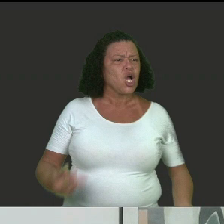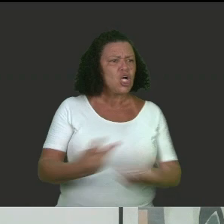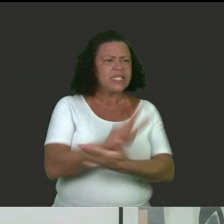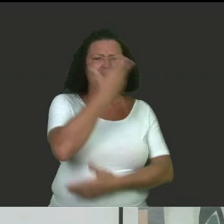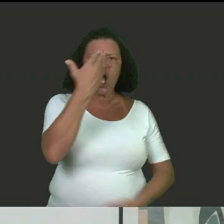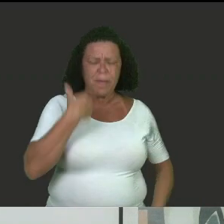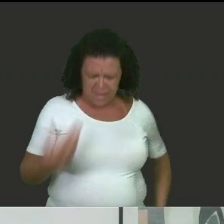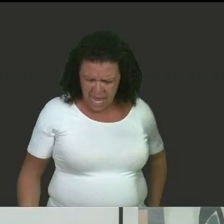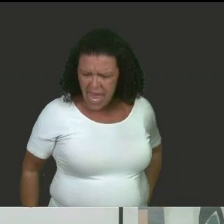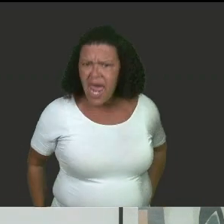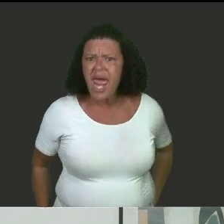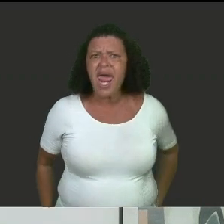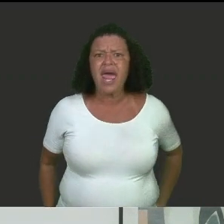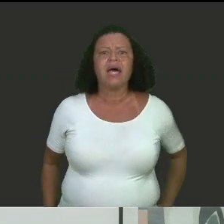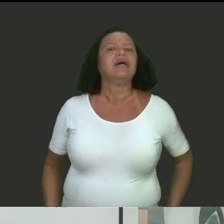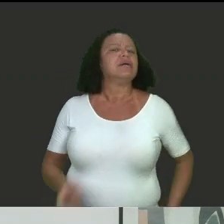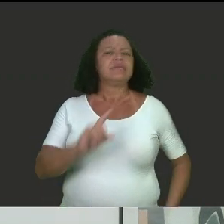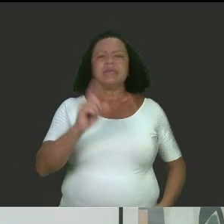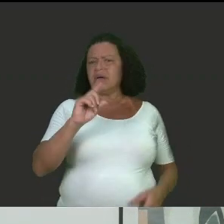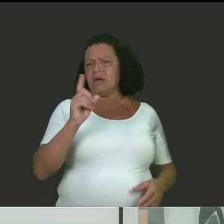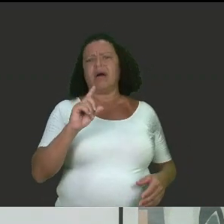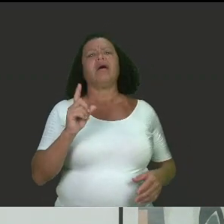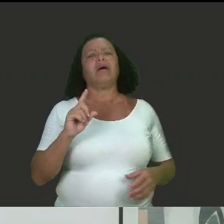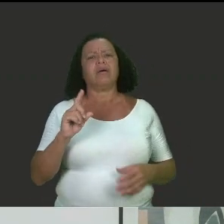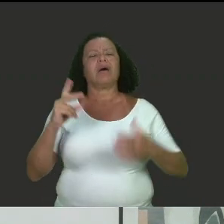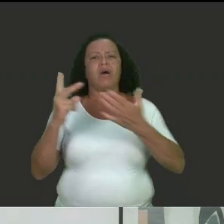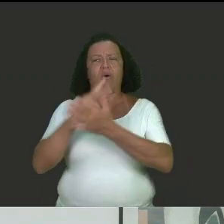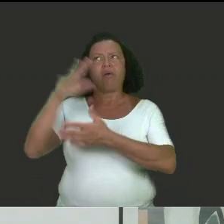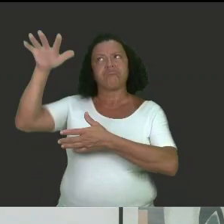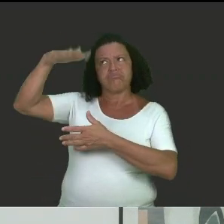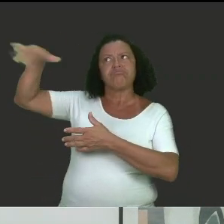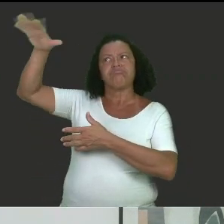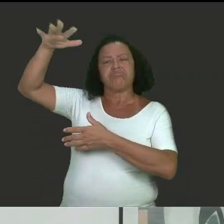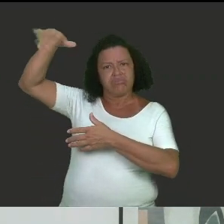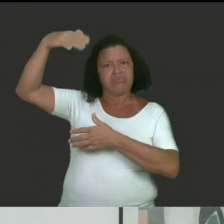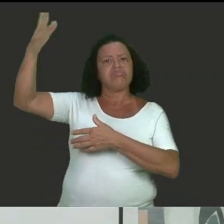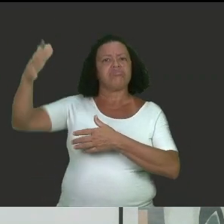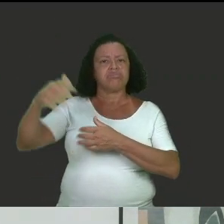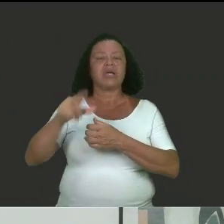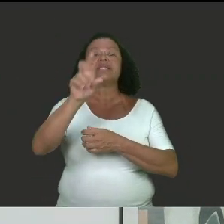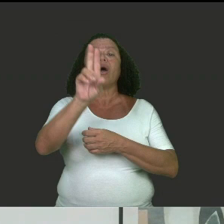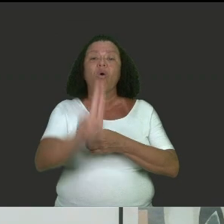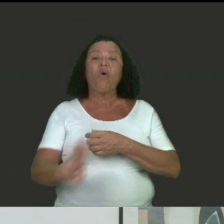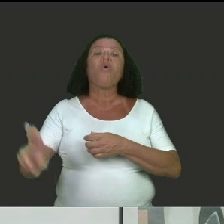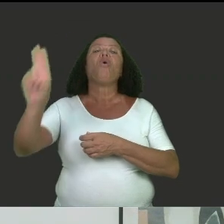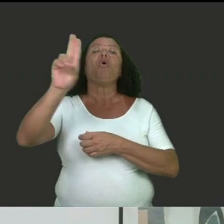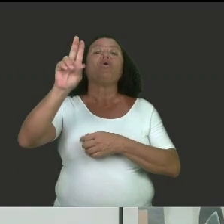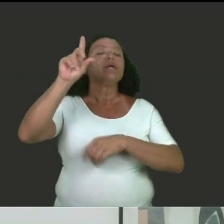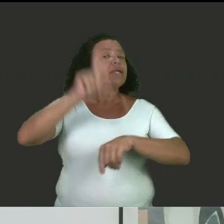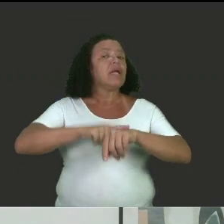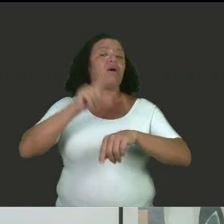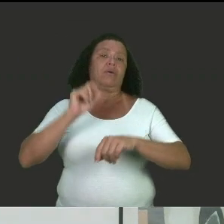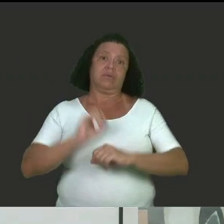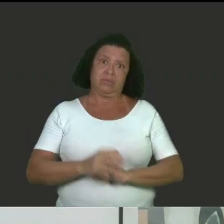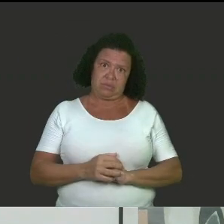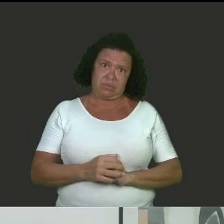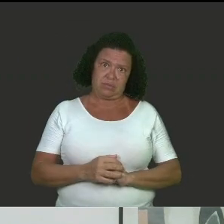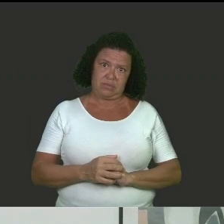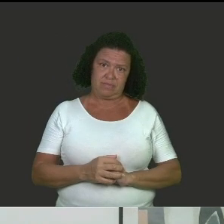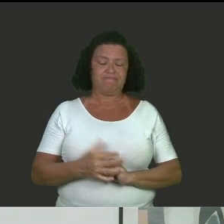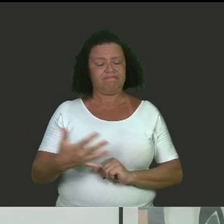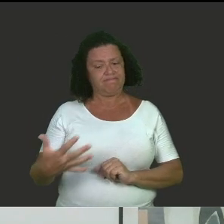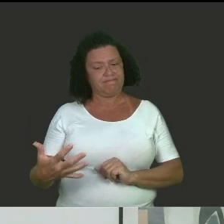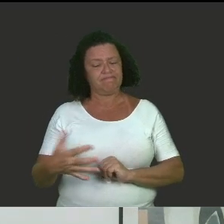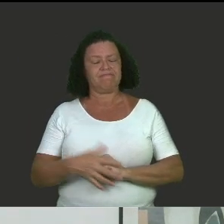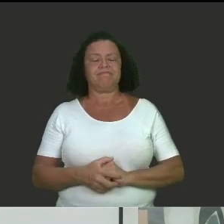conforme conceituam as convenções do utilitarismo e do imediatismo. E aí ela